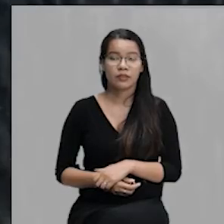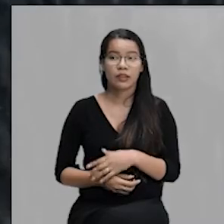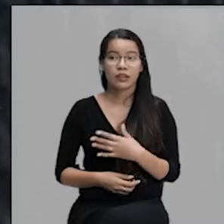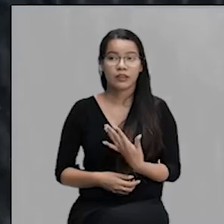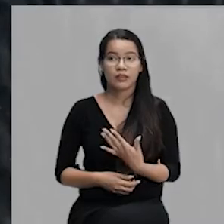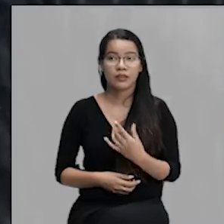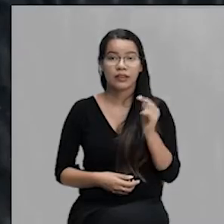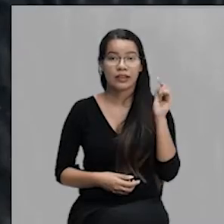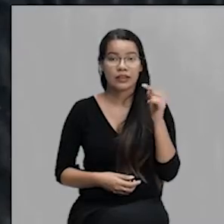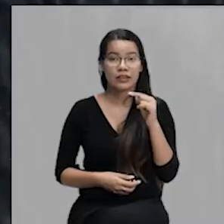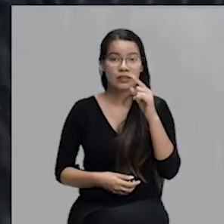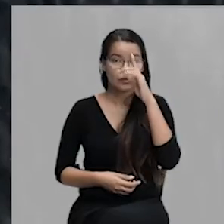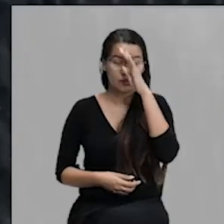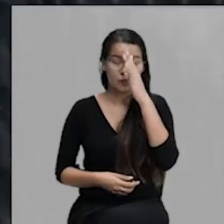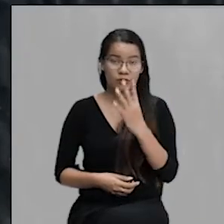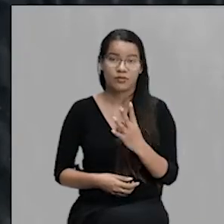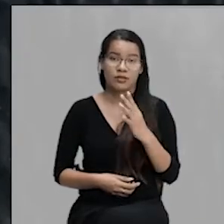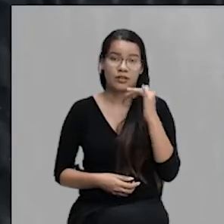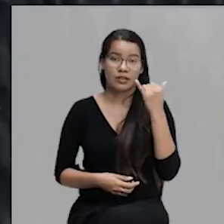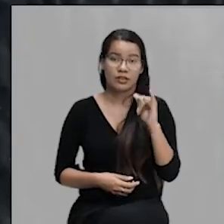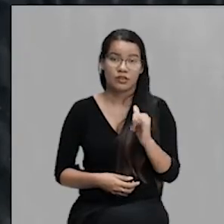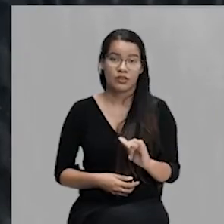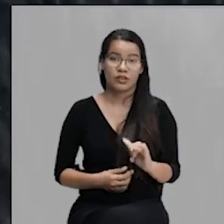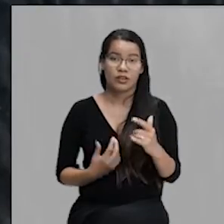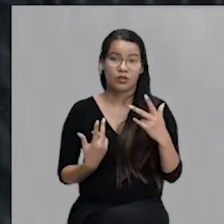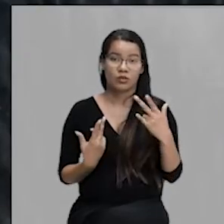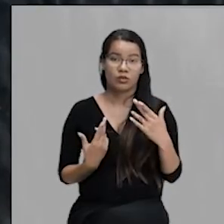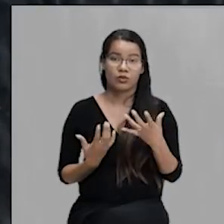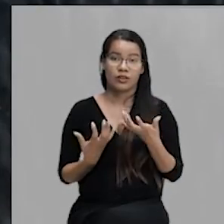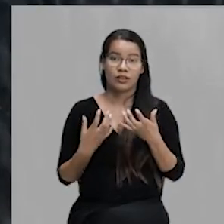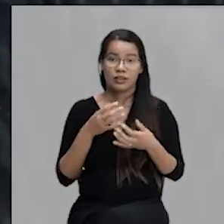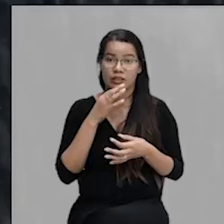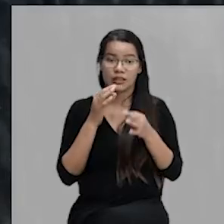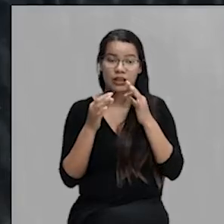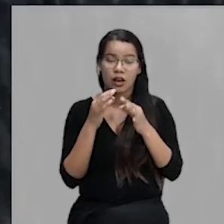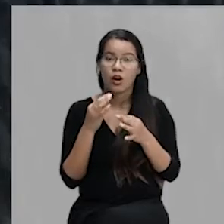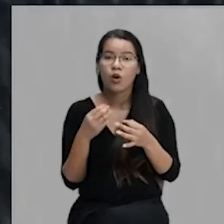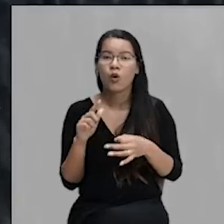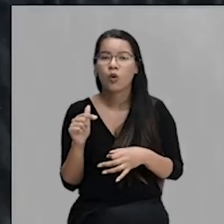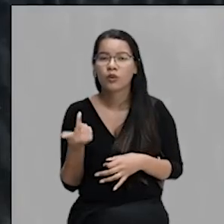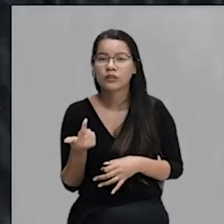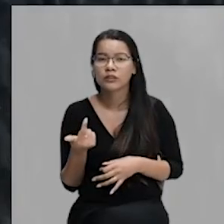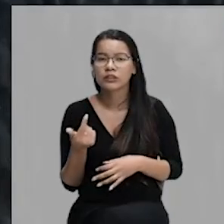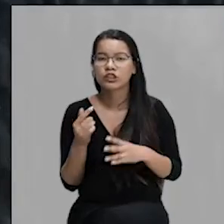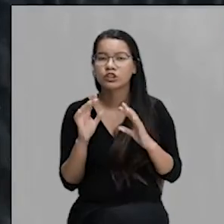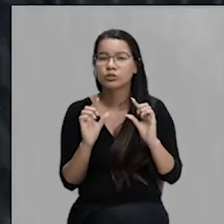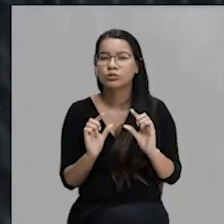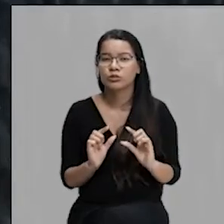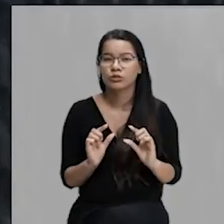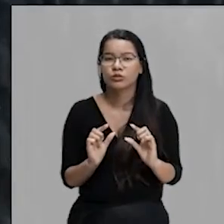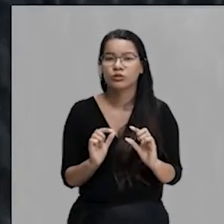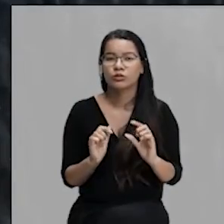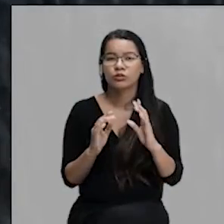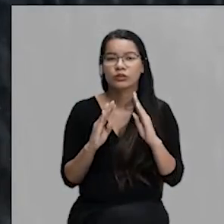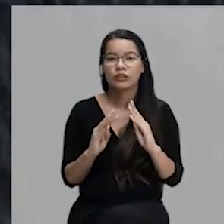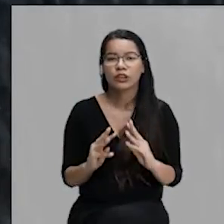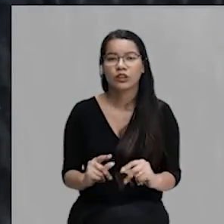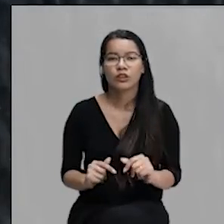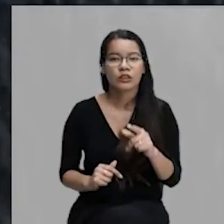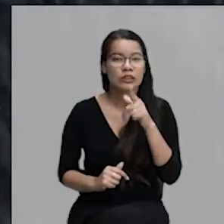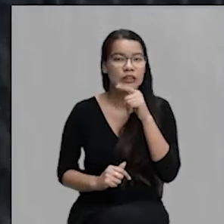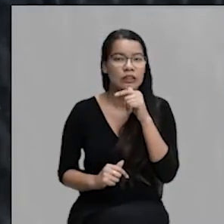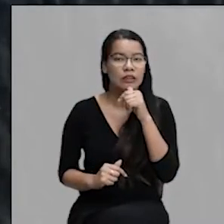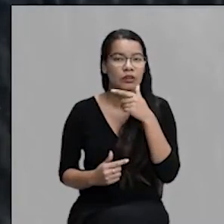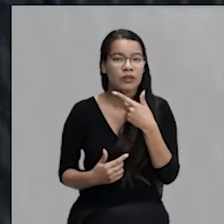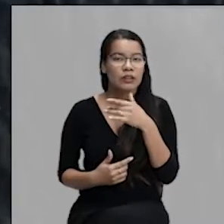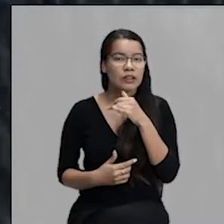Então, essa solução da energia é uma delas. Eu vou citar outras para ti. A redução do gasto de água, por exemplo.